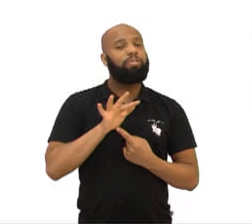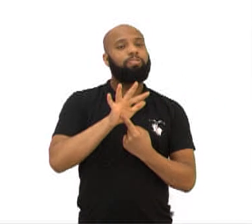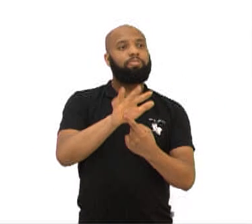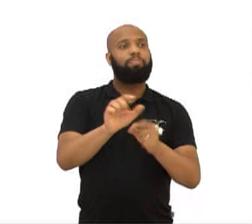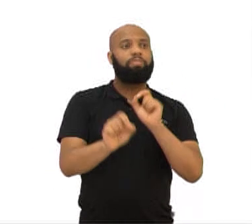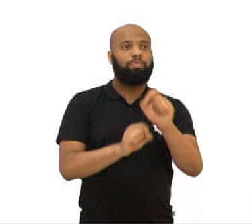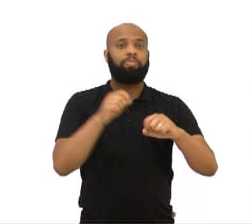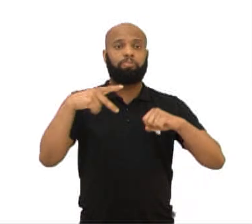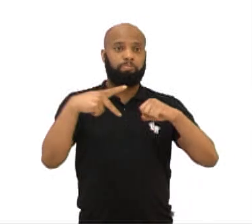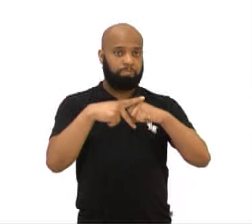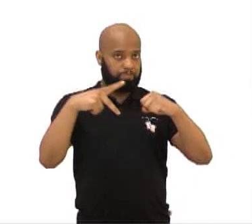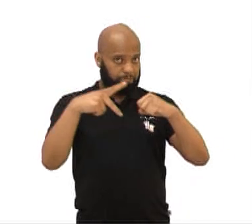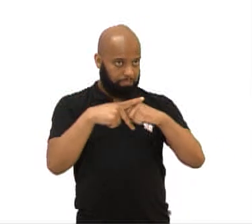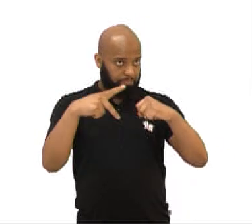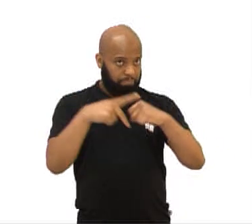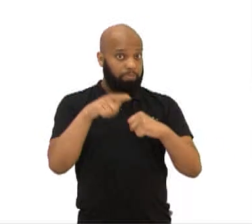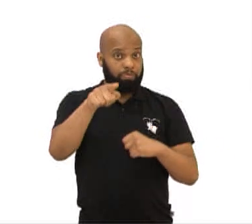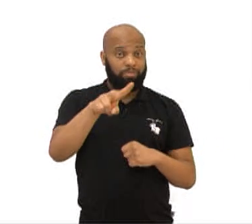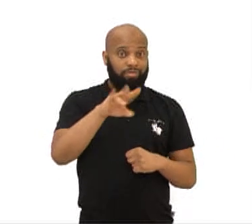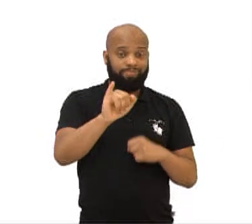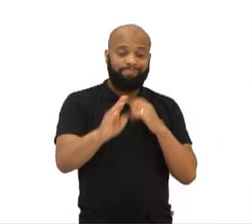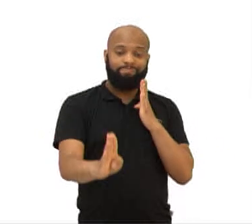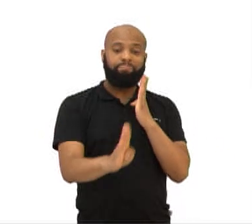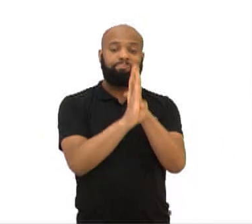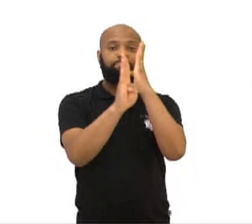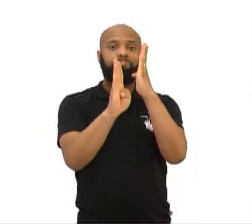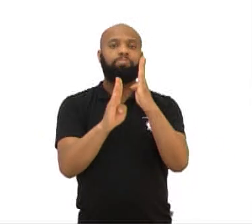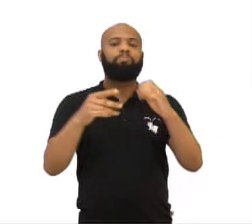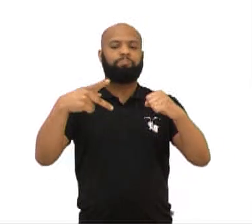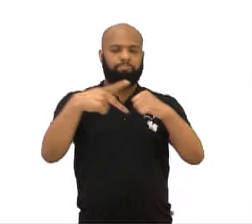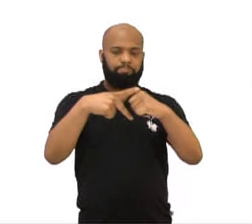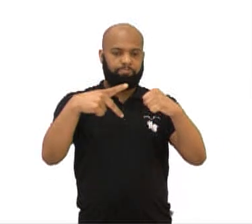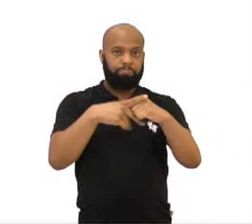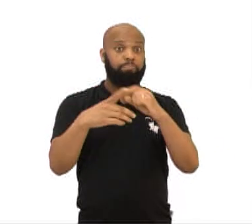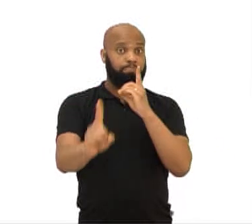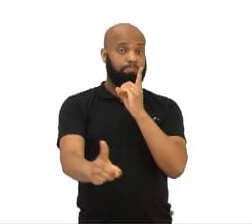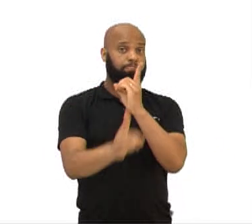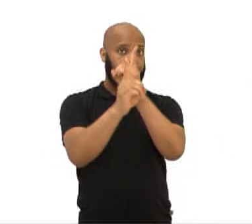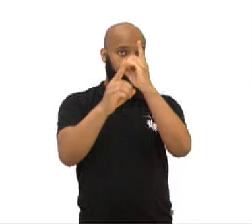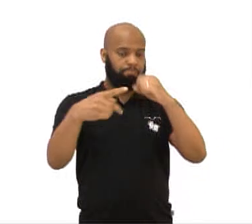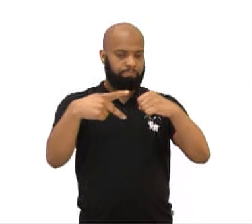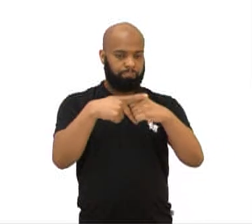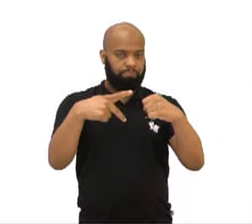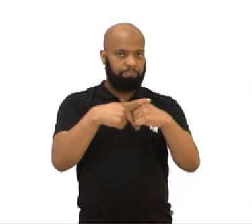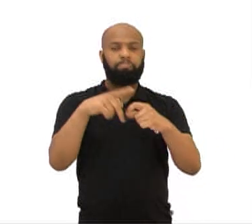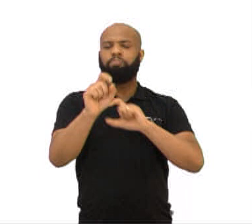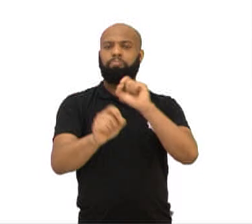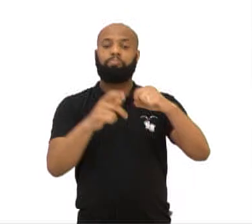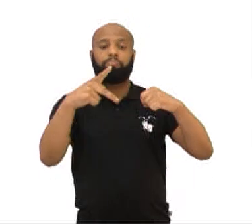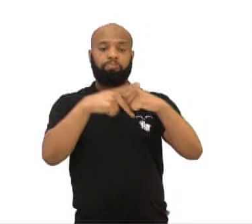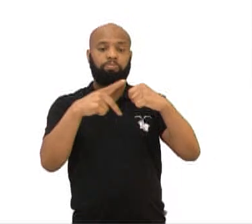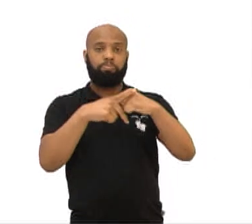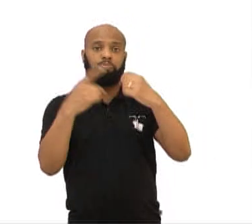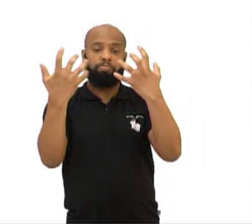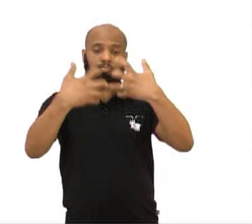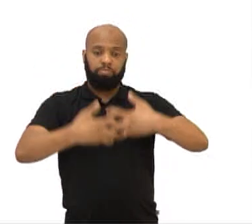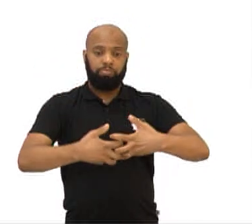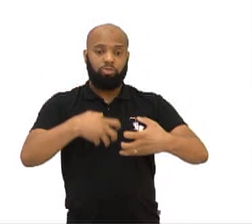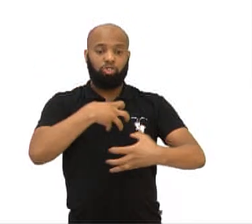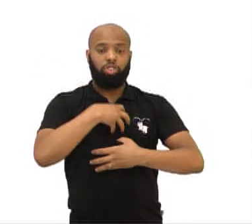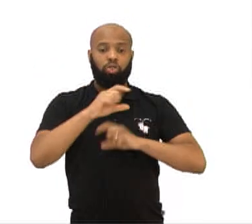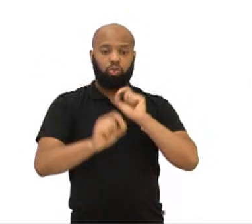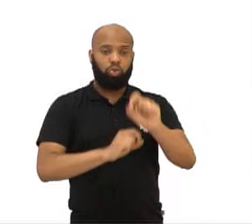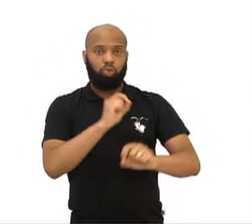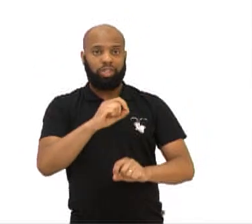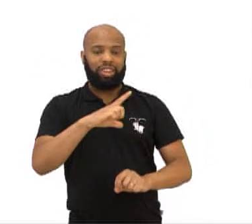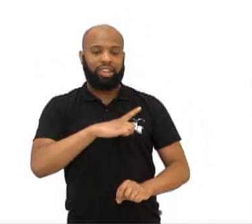destacar os pronomes. Você tem que achar o que é pronome ali. Pronome é aquele que funciona em